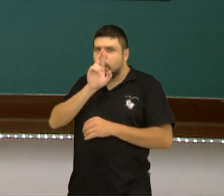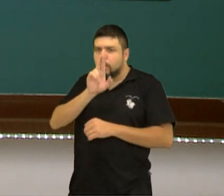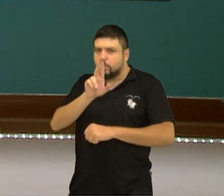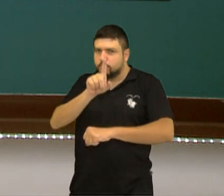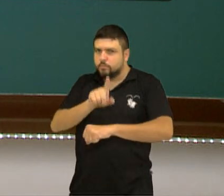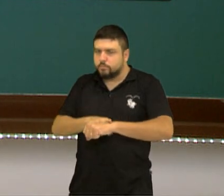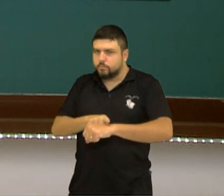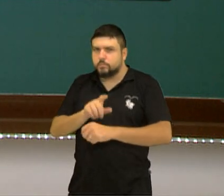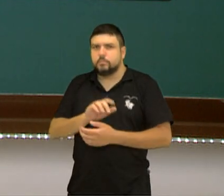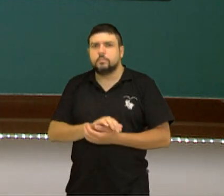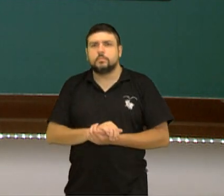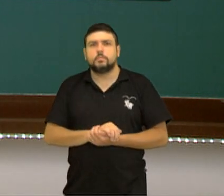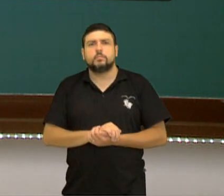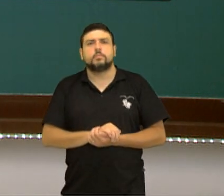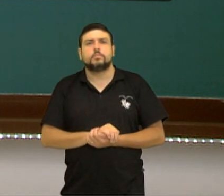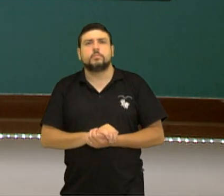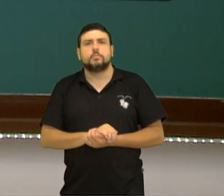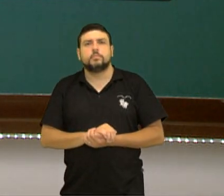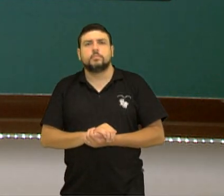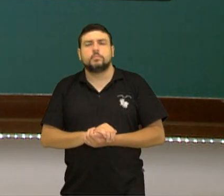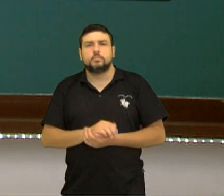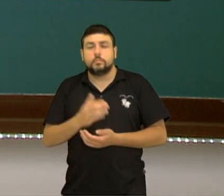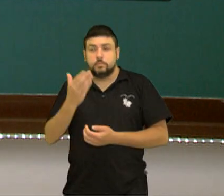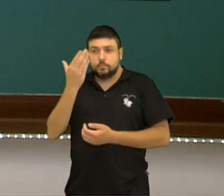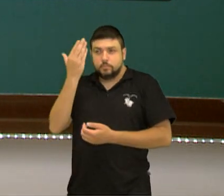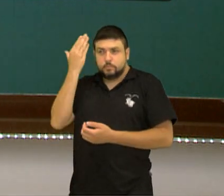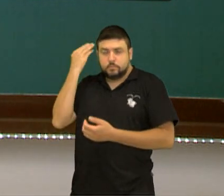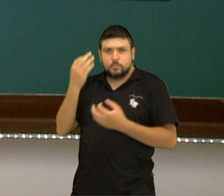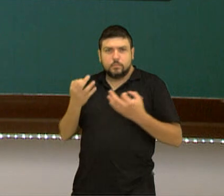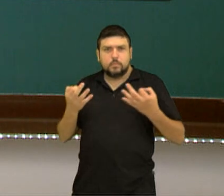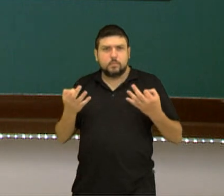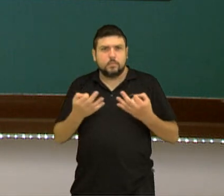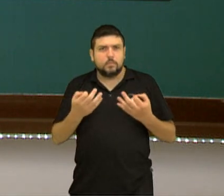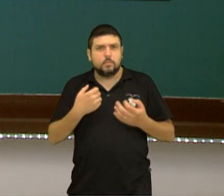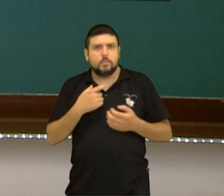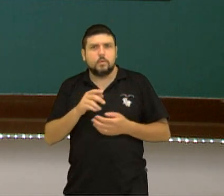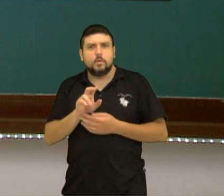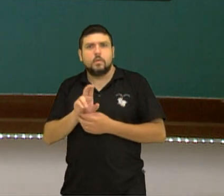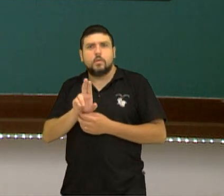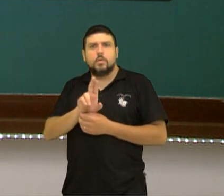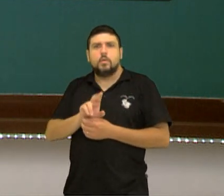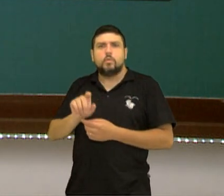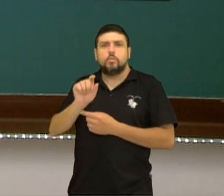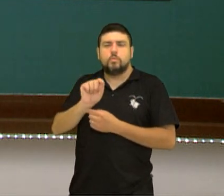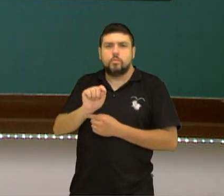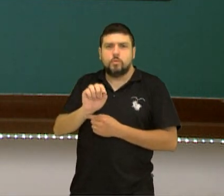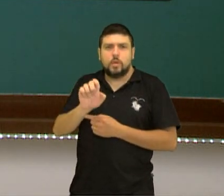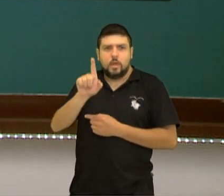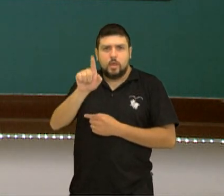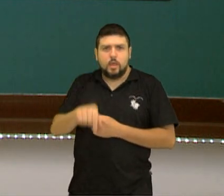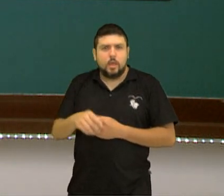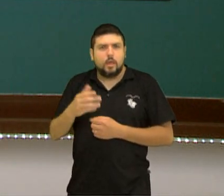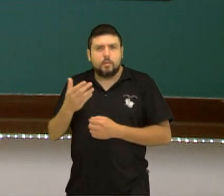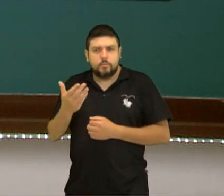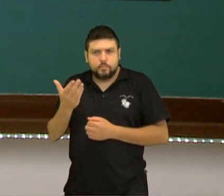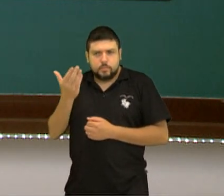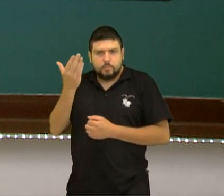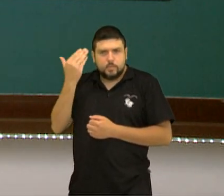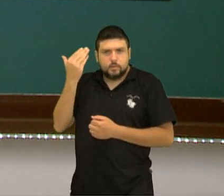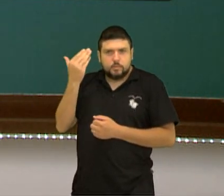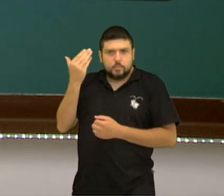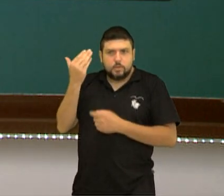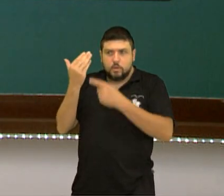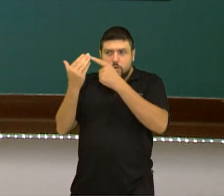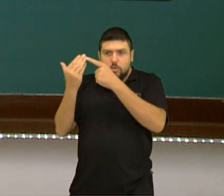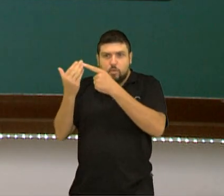aqui para vocês. O passado perfeito, ele é utilizado para expressar uma ação que ocorreu no passado